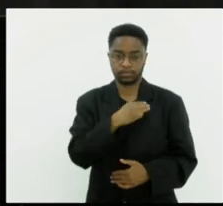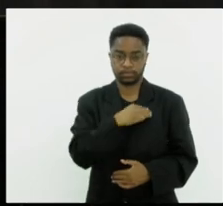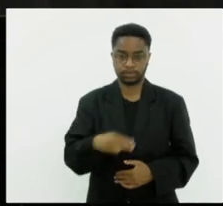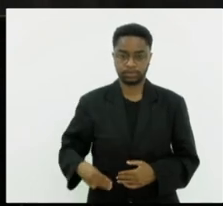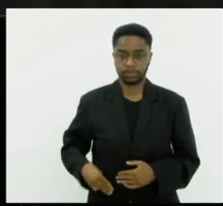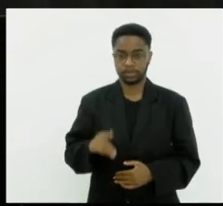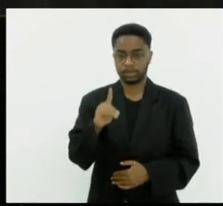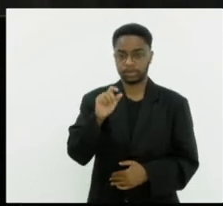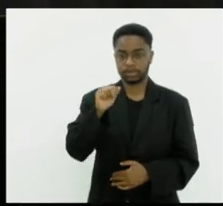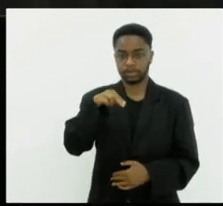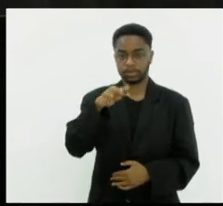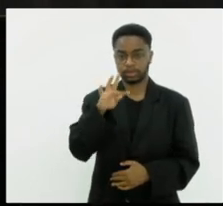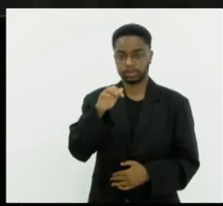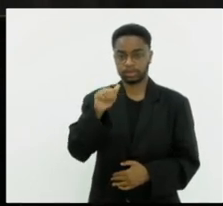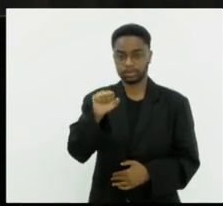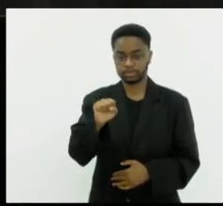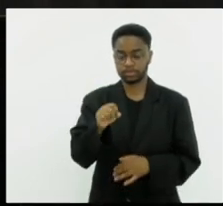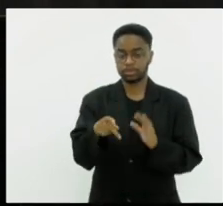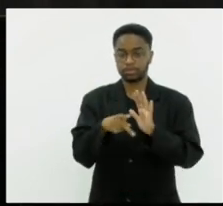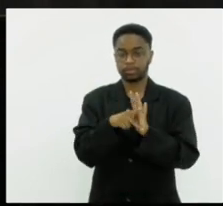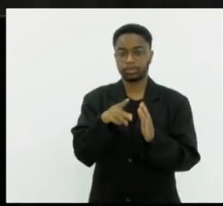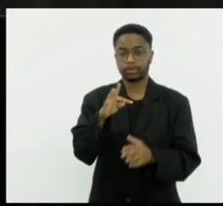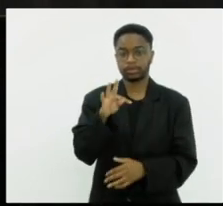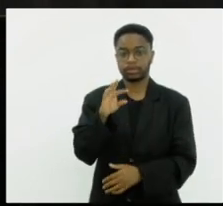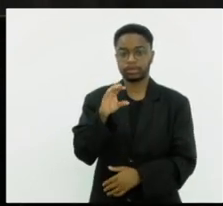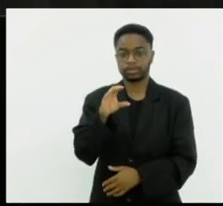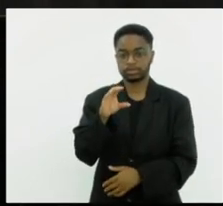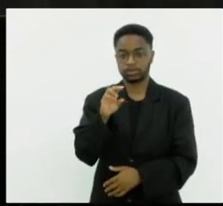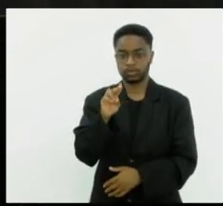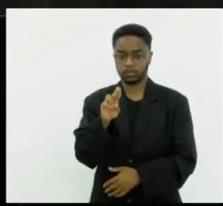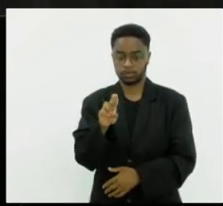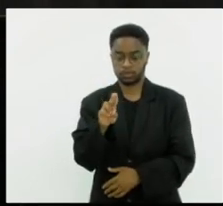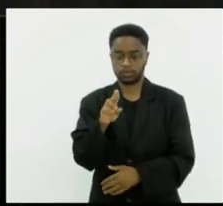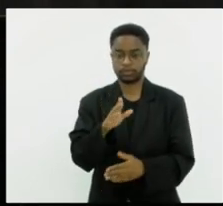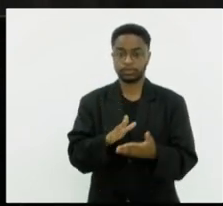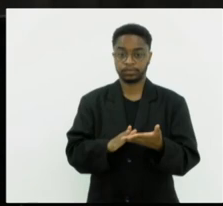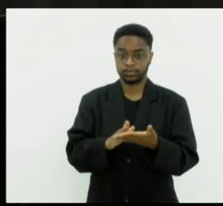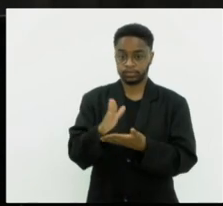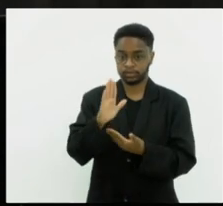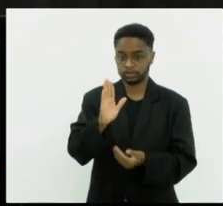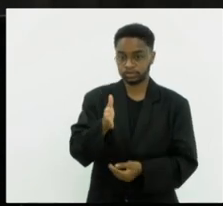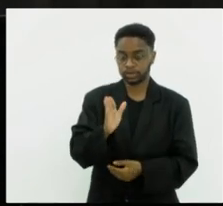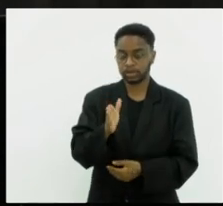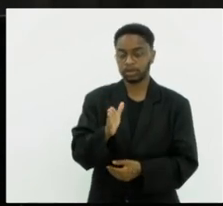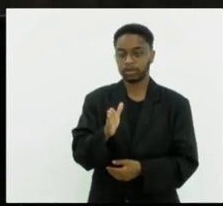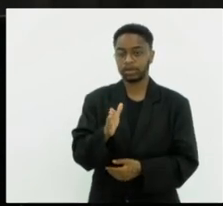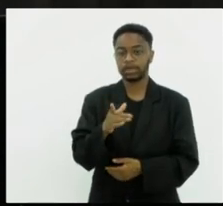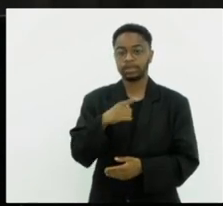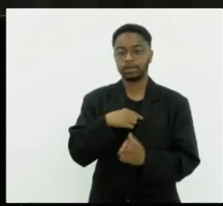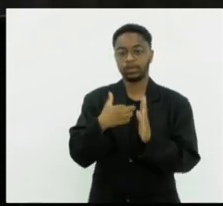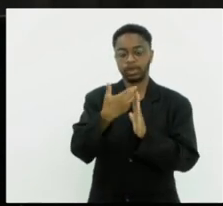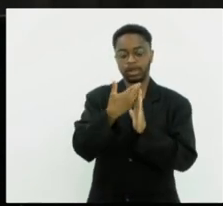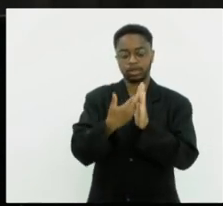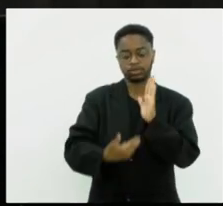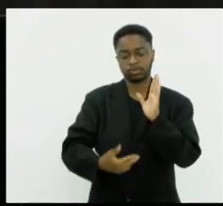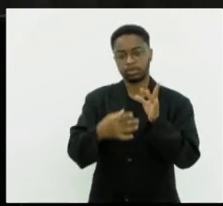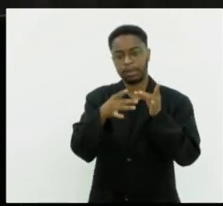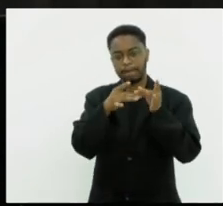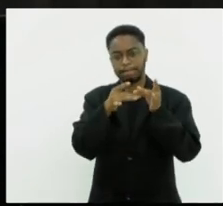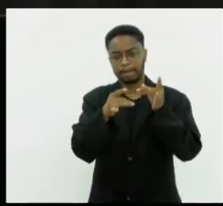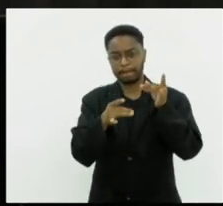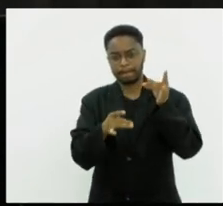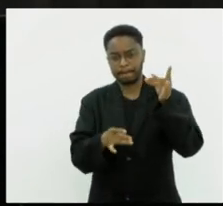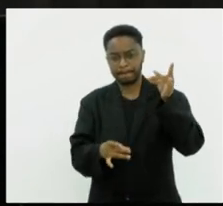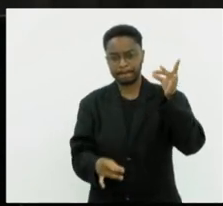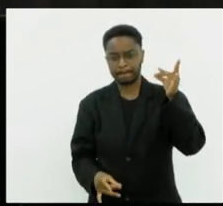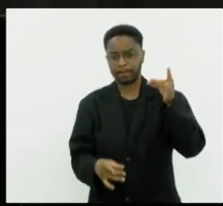TCU, aprovado pelo Pleno, fez um exaustivo relatório sobre